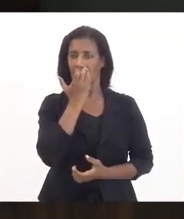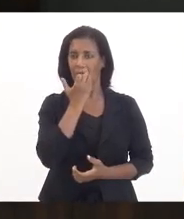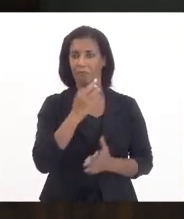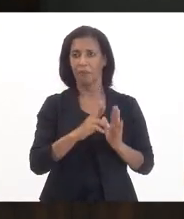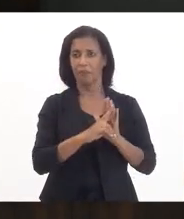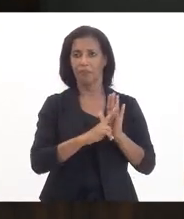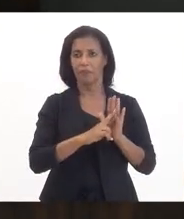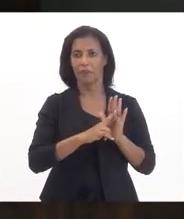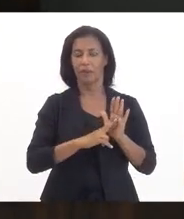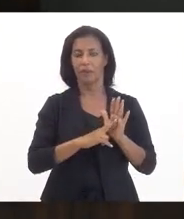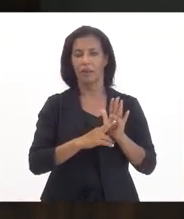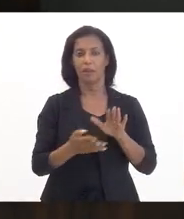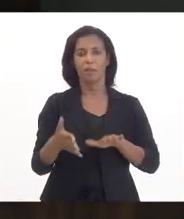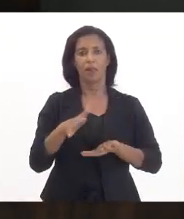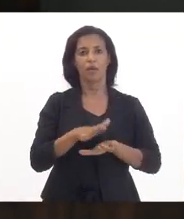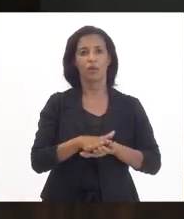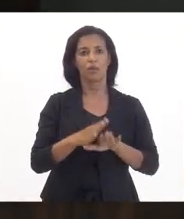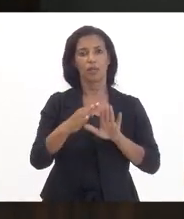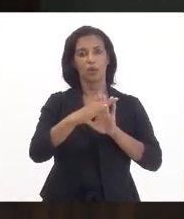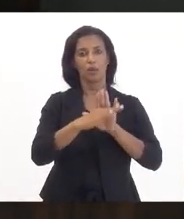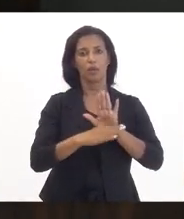Requerimento para inclusão na ordem do dia,